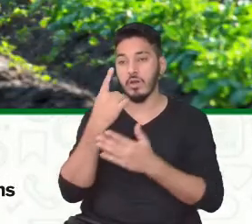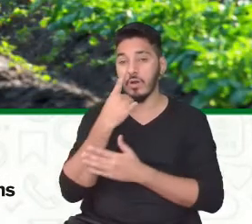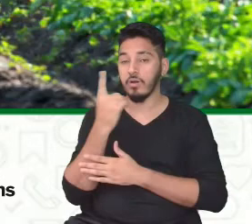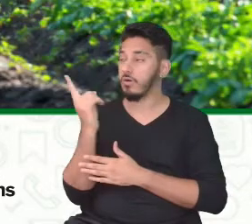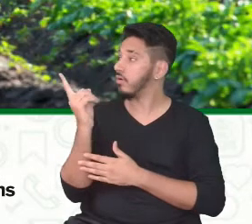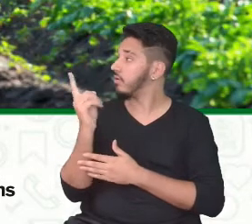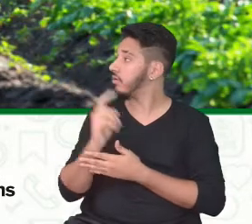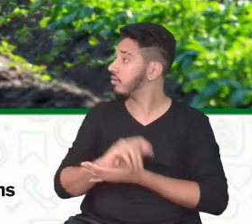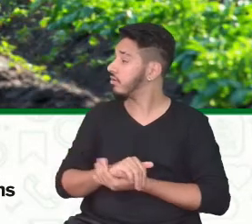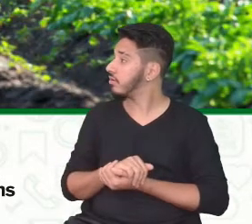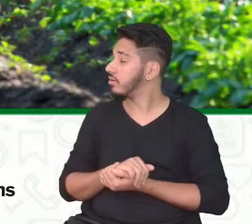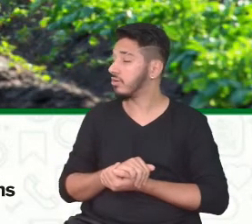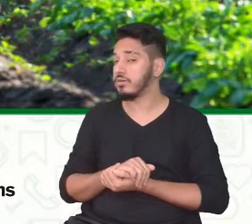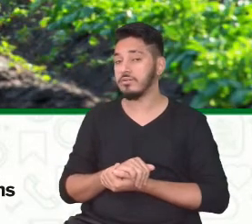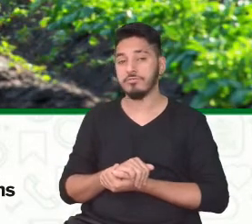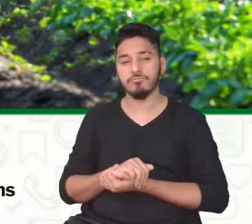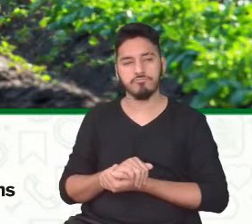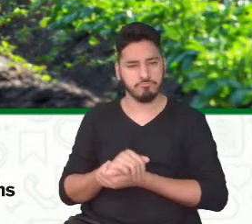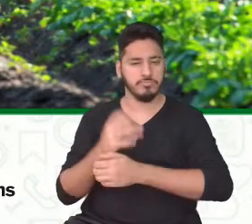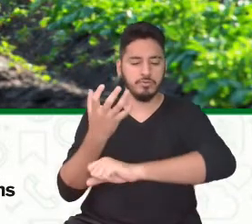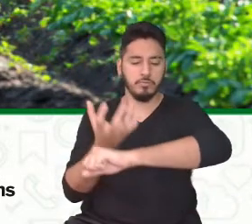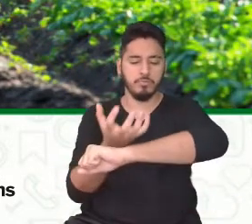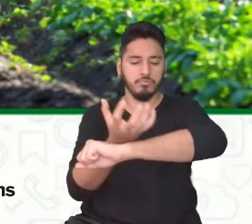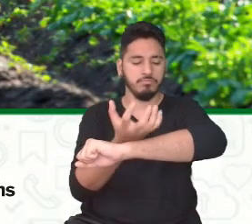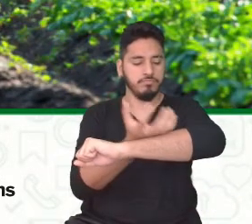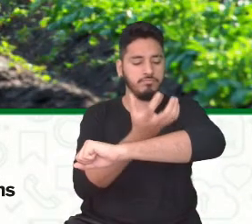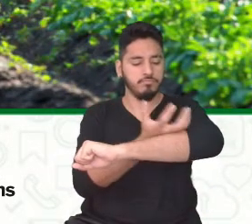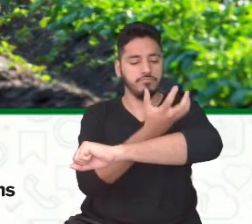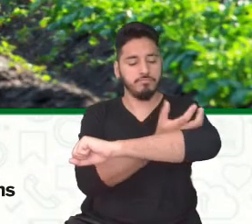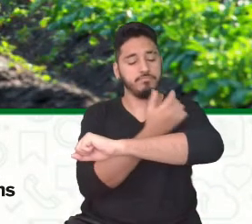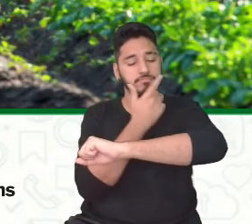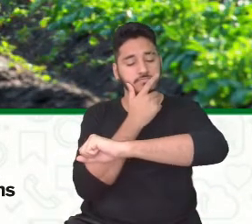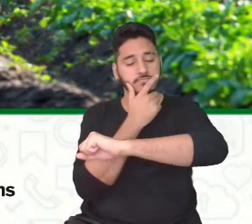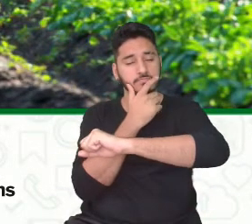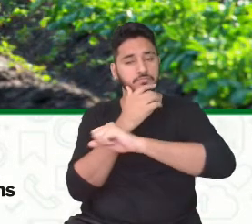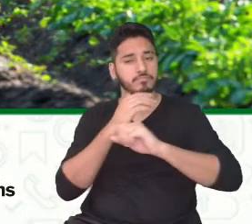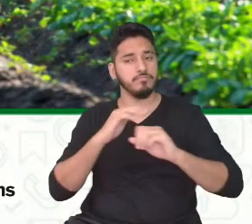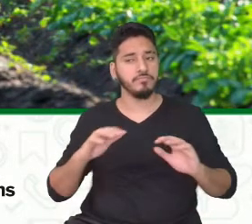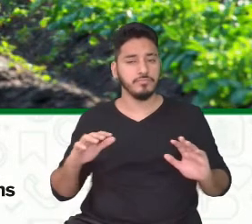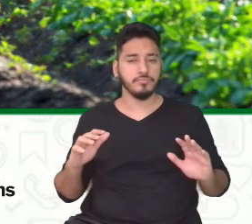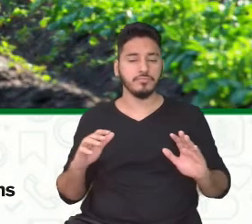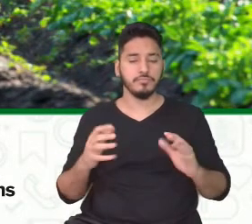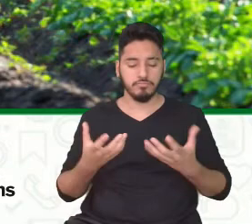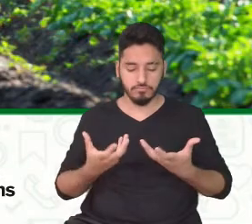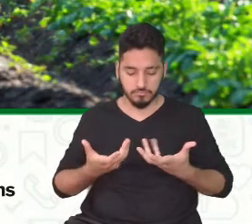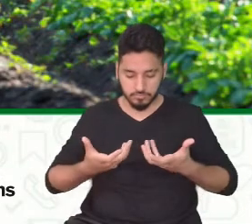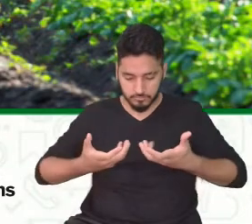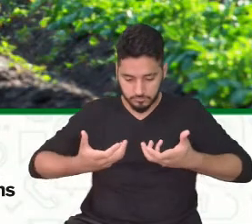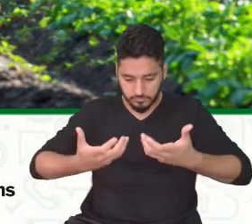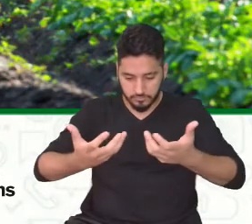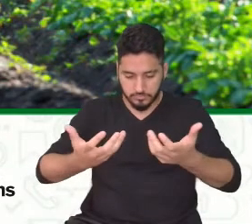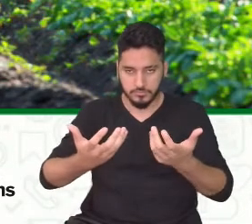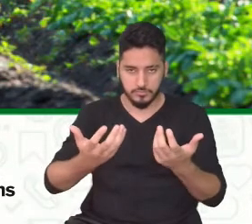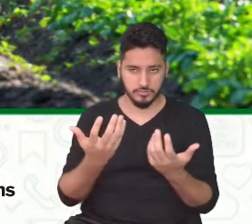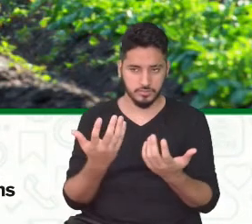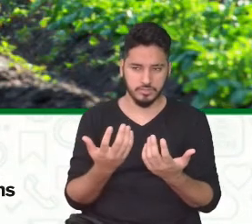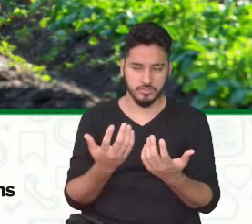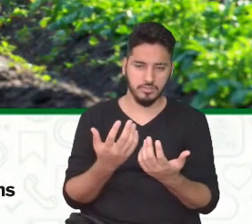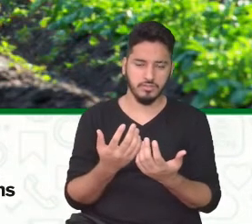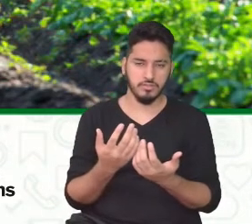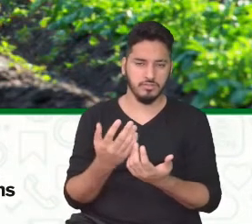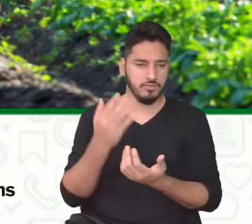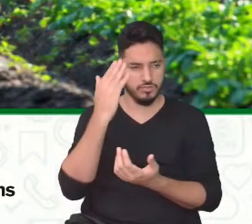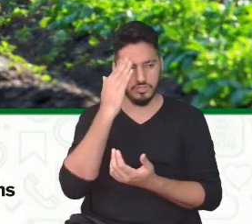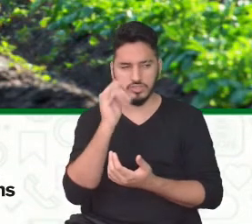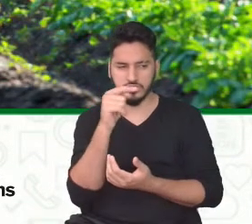só que chega aqui ó você que a plantação e aí se você com seu planta aí lá no